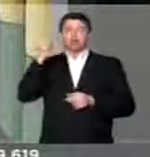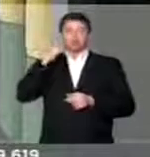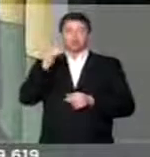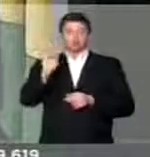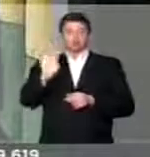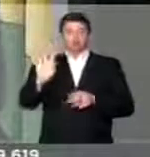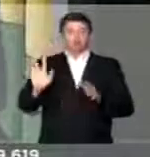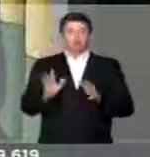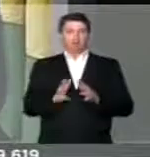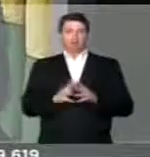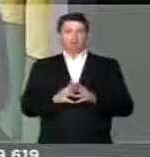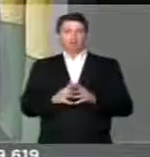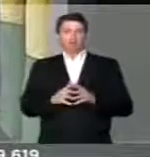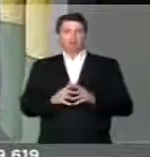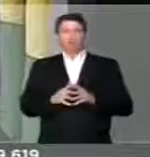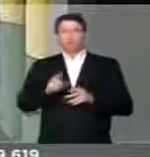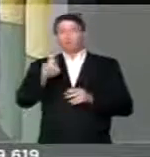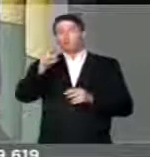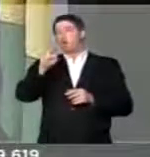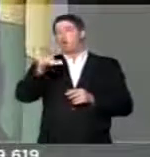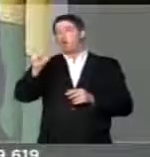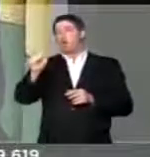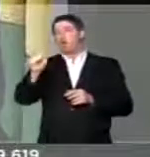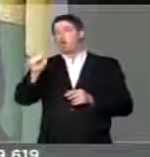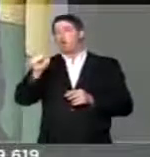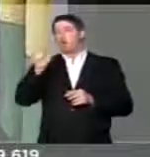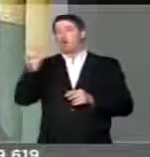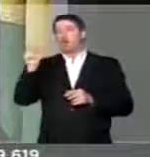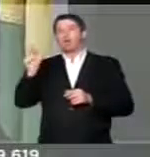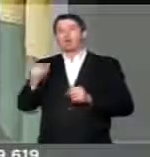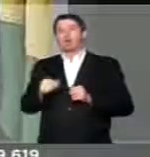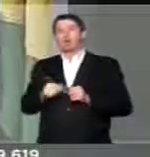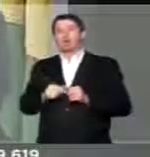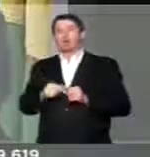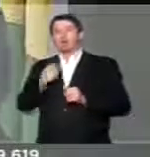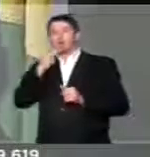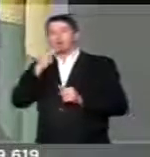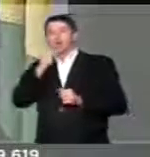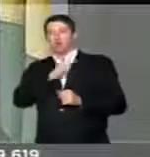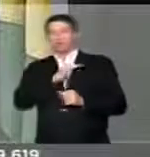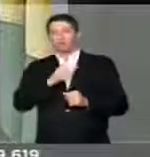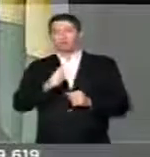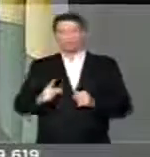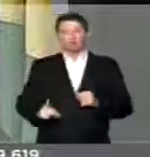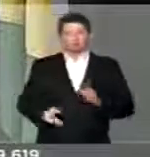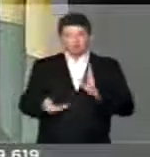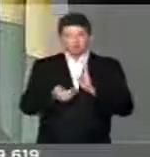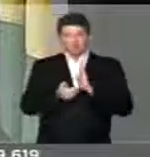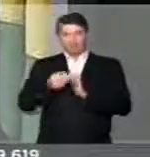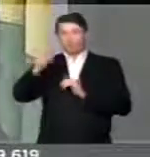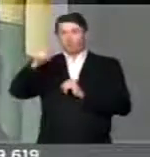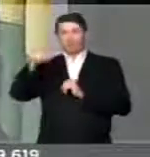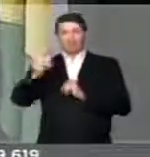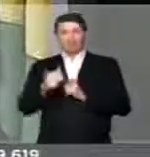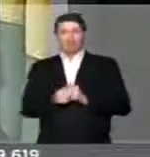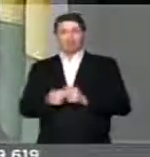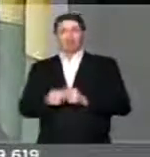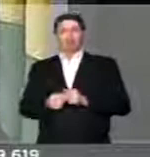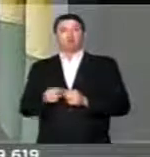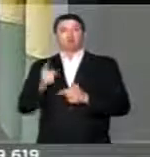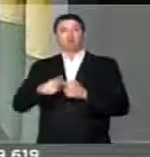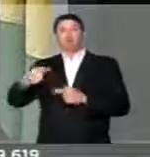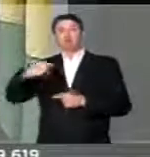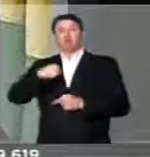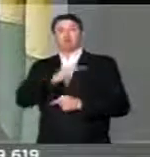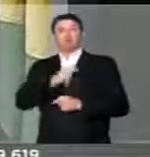do PT. Em momento algum ele se referiu ao presidente da casa, que no momento era